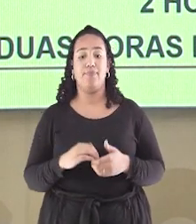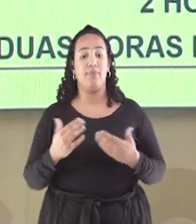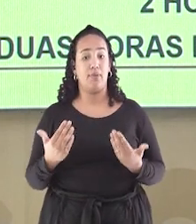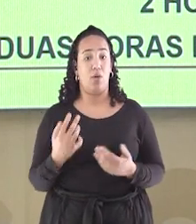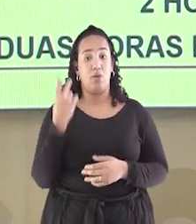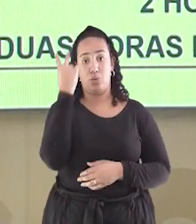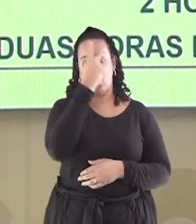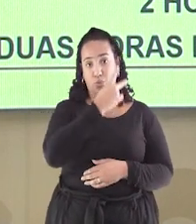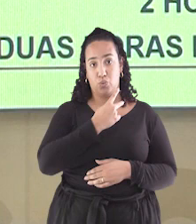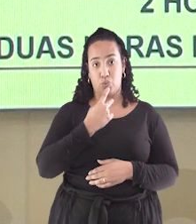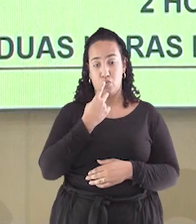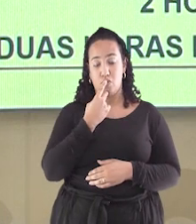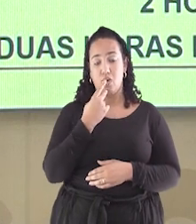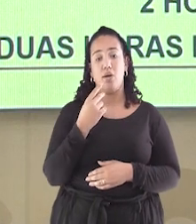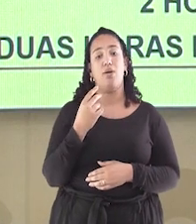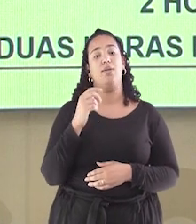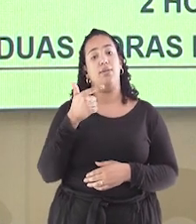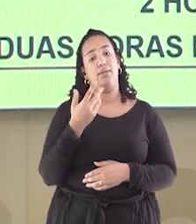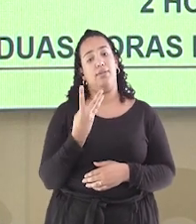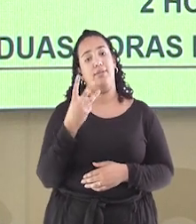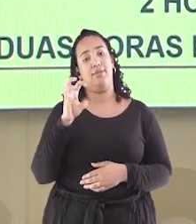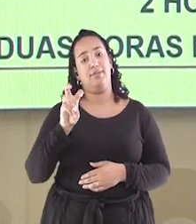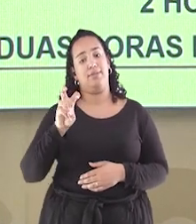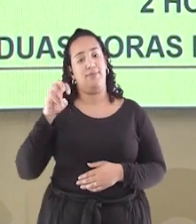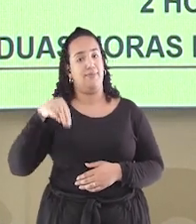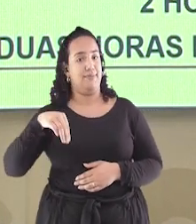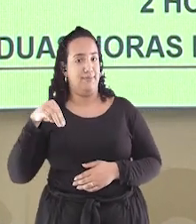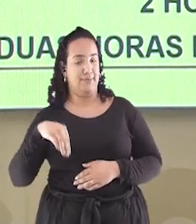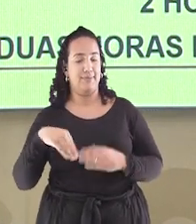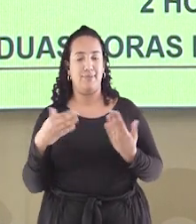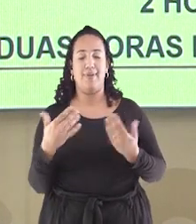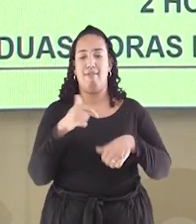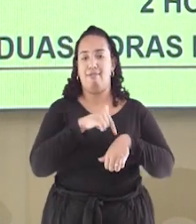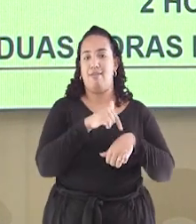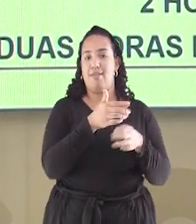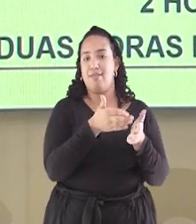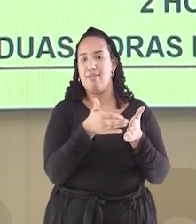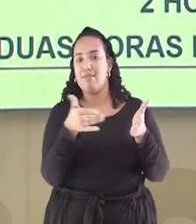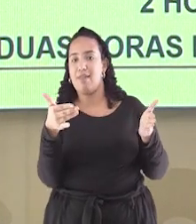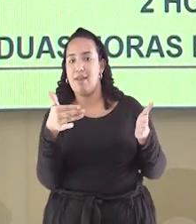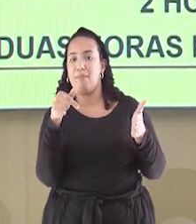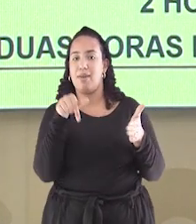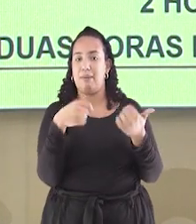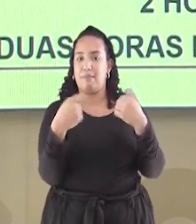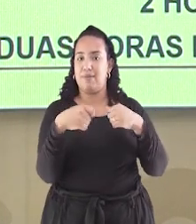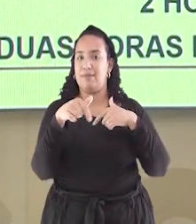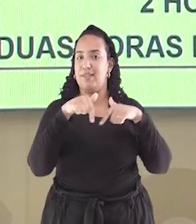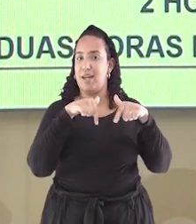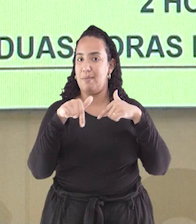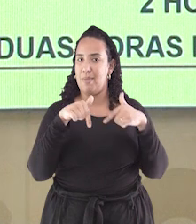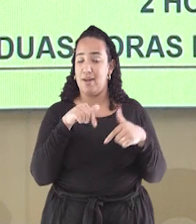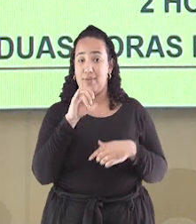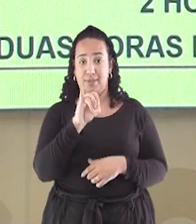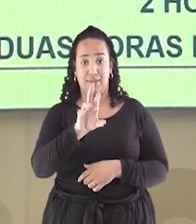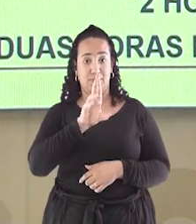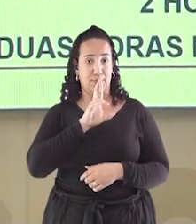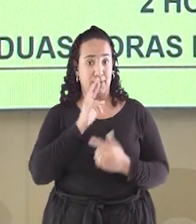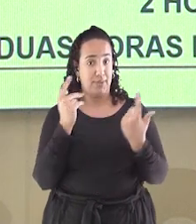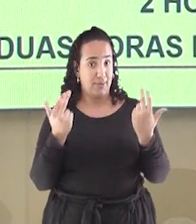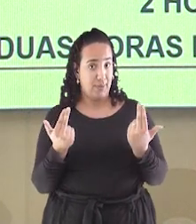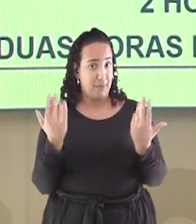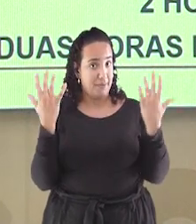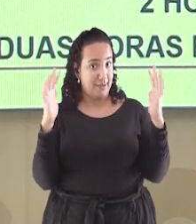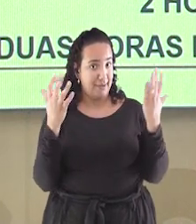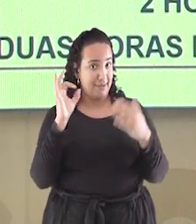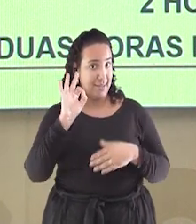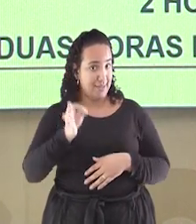Então, temos 2 horas e 35 minutos. Essa foi a duração, o tempo que eles gastaram para fazer o serviço. Se você respondeu